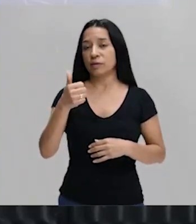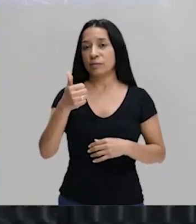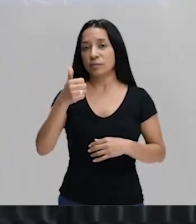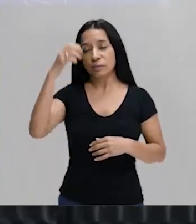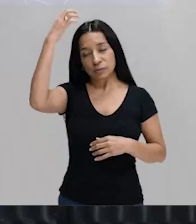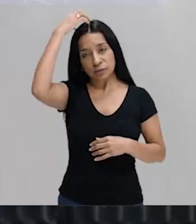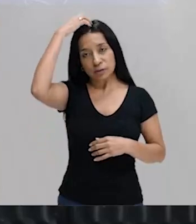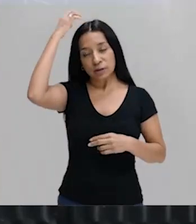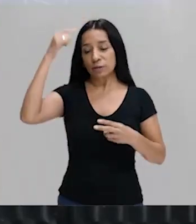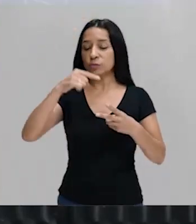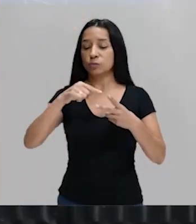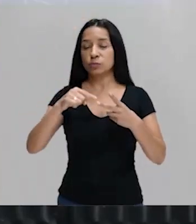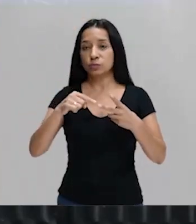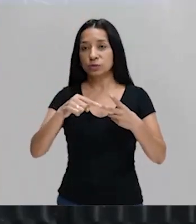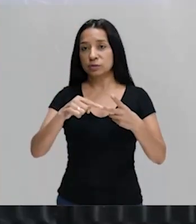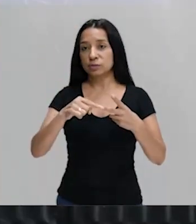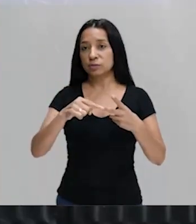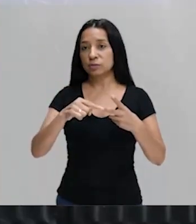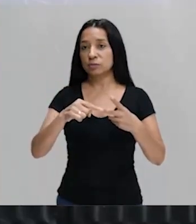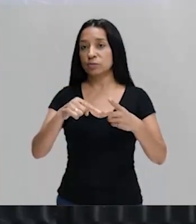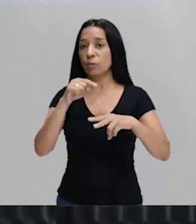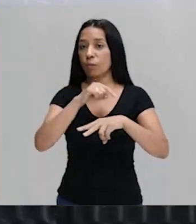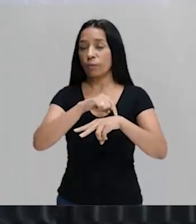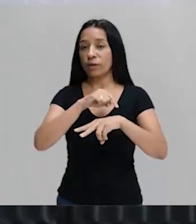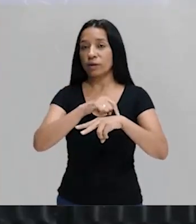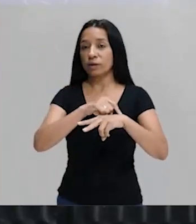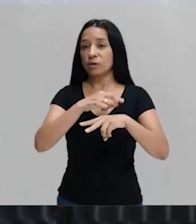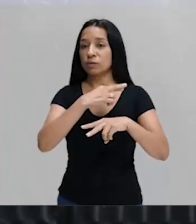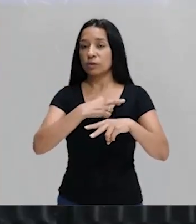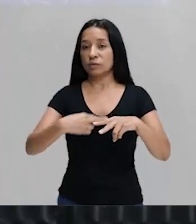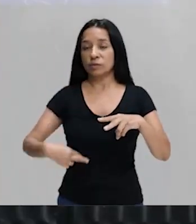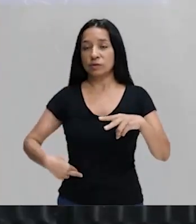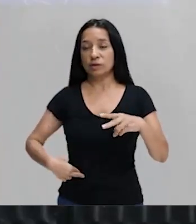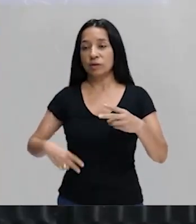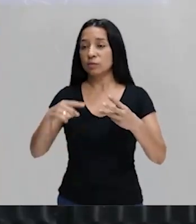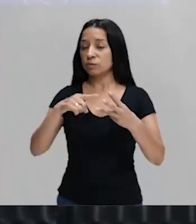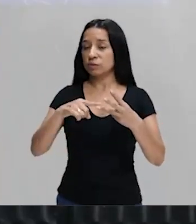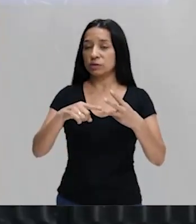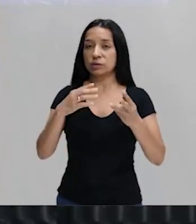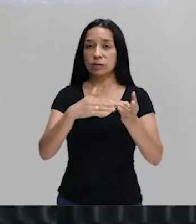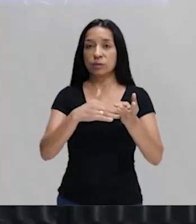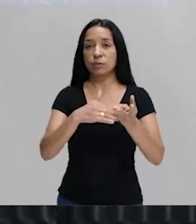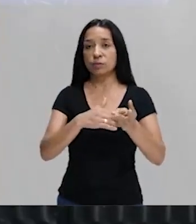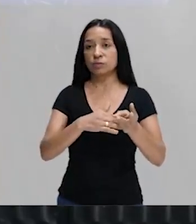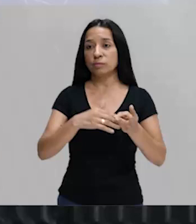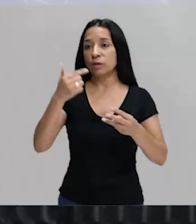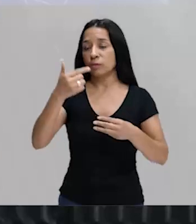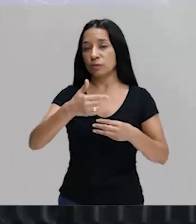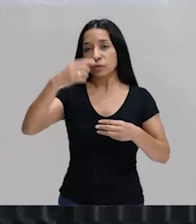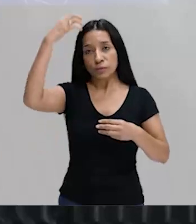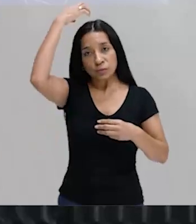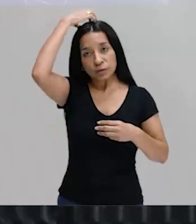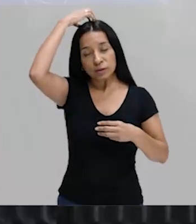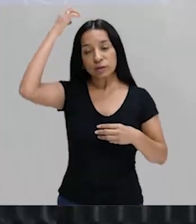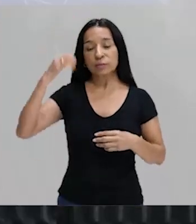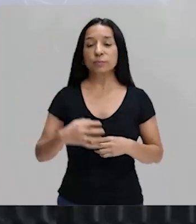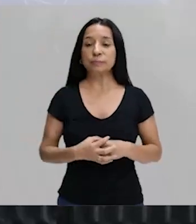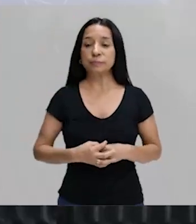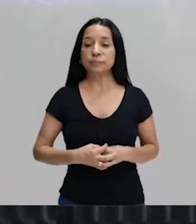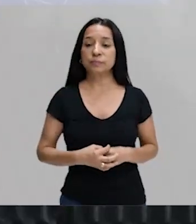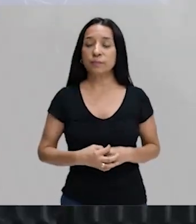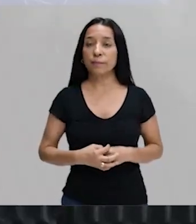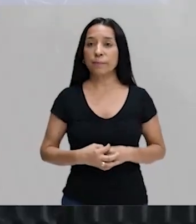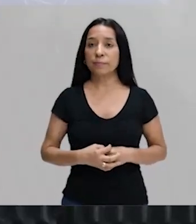foi o período regencial e a terceira e última fase nós teremos o segundo reinado. Iremos